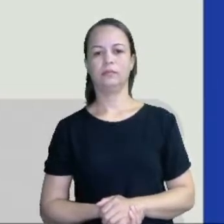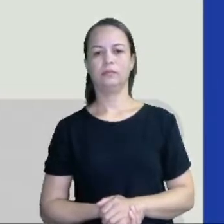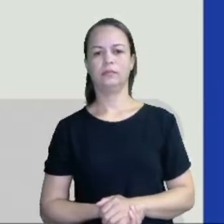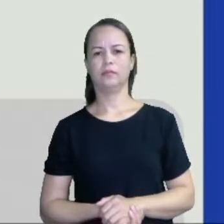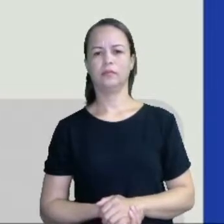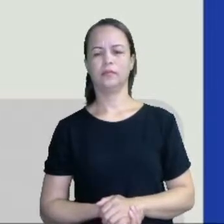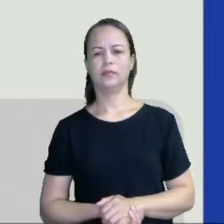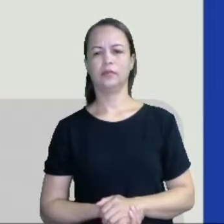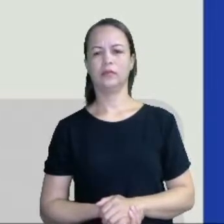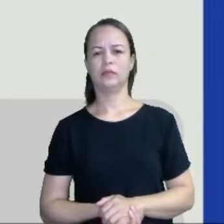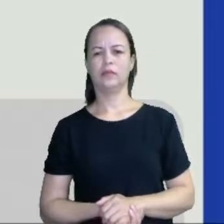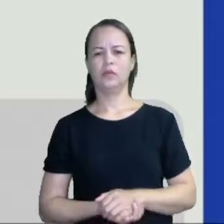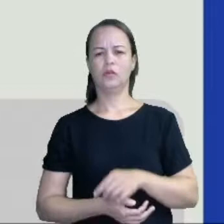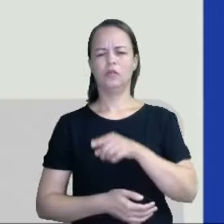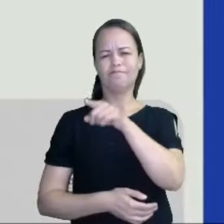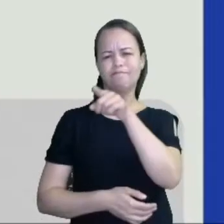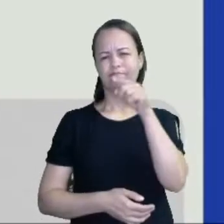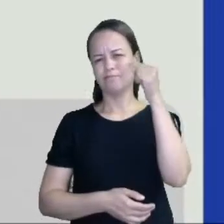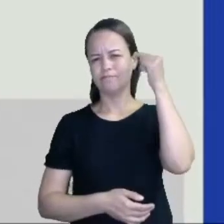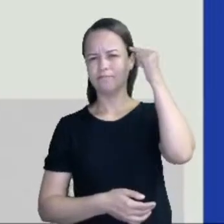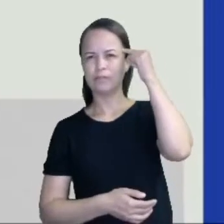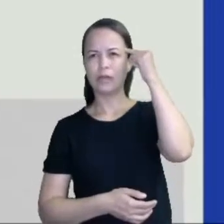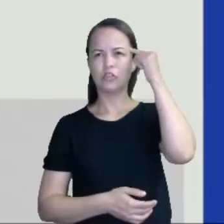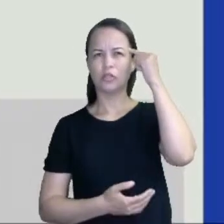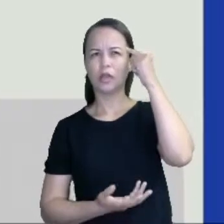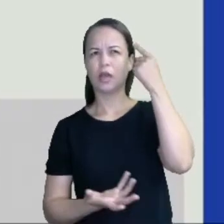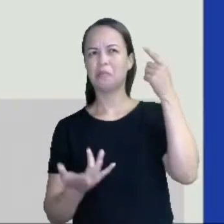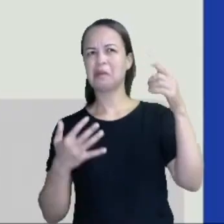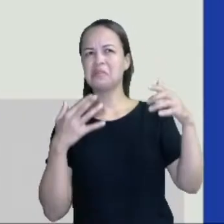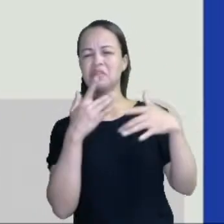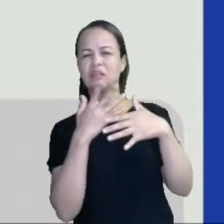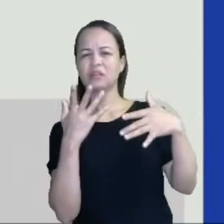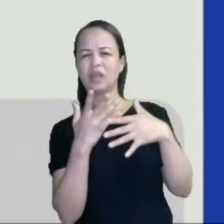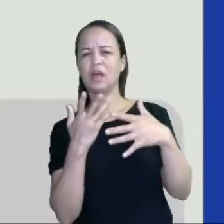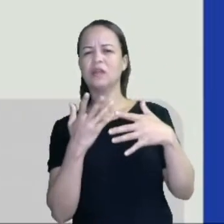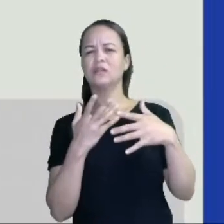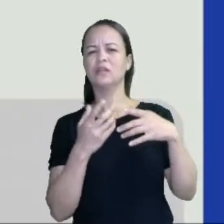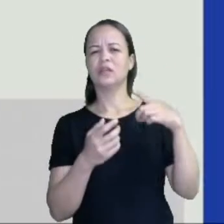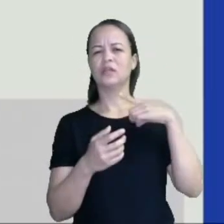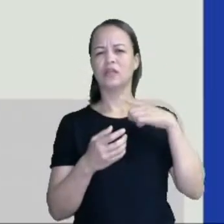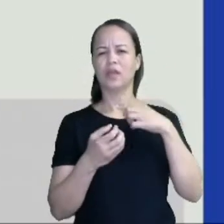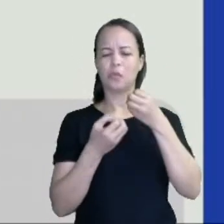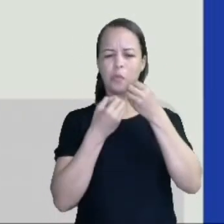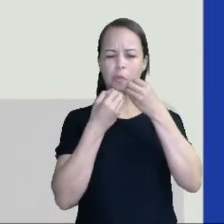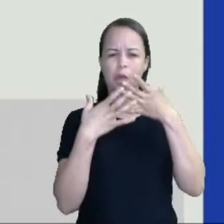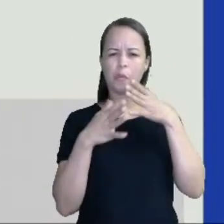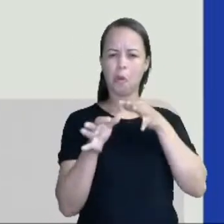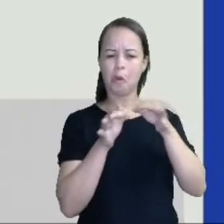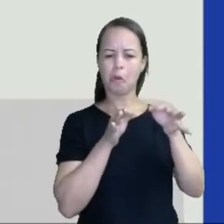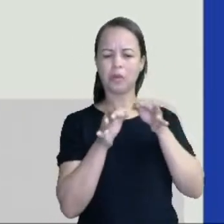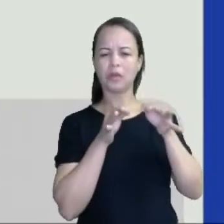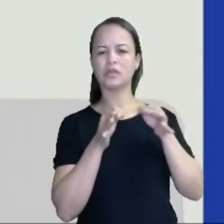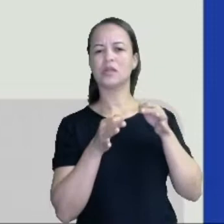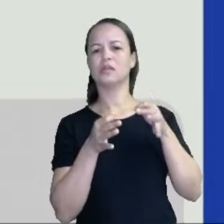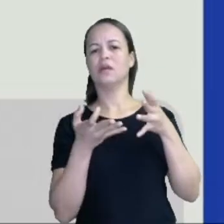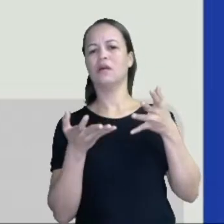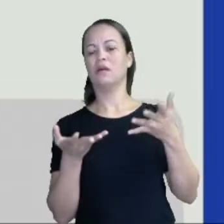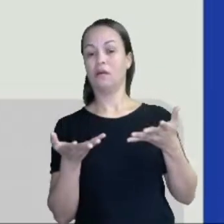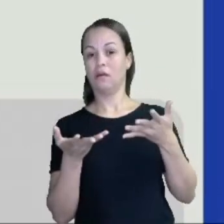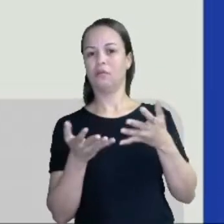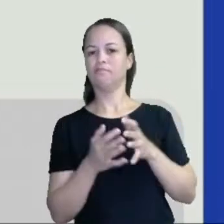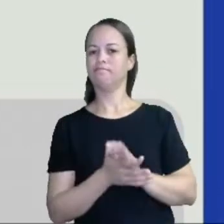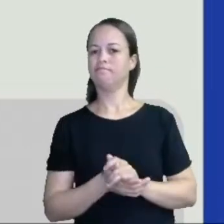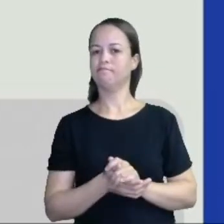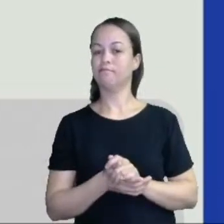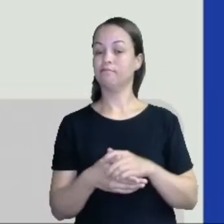O que você pode imaginar do que é uma cidade que tem uma infraestrutura boa, né? E